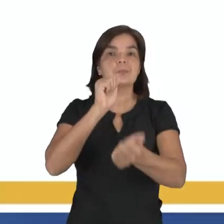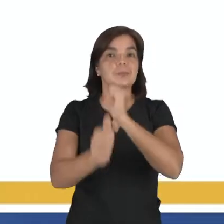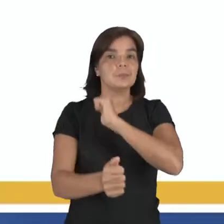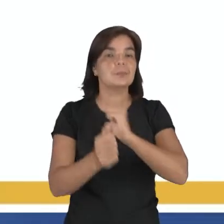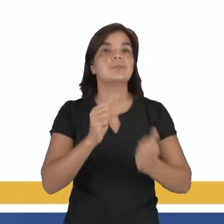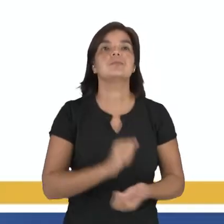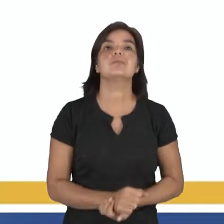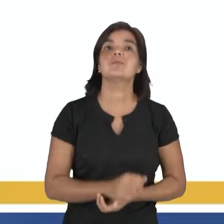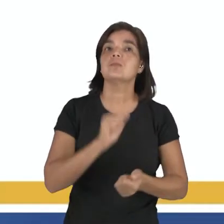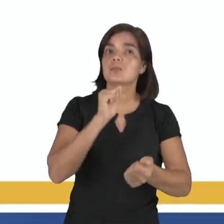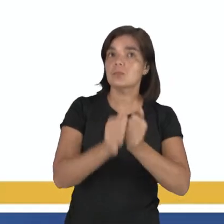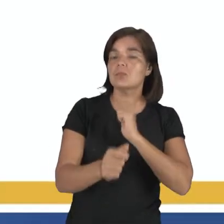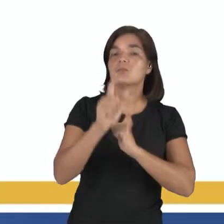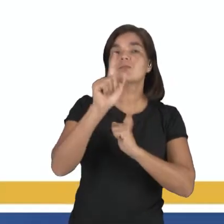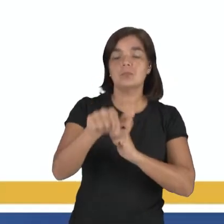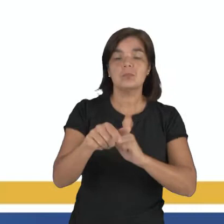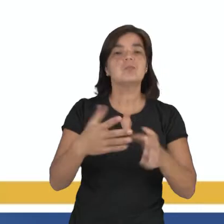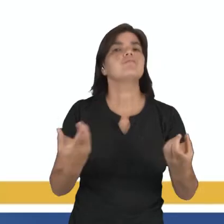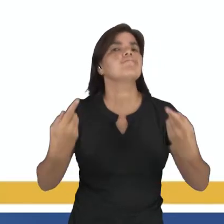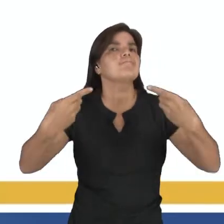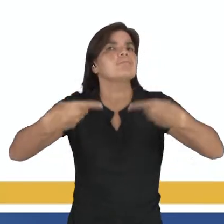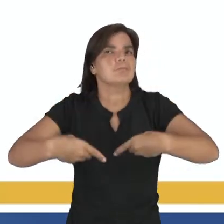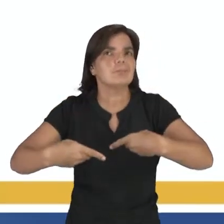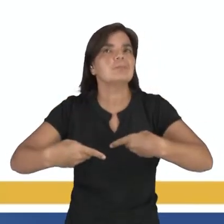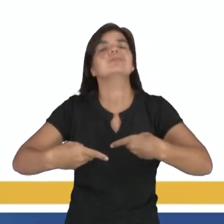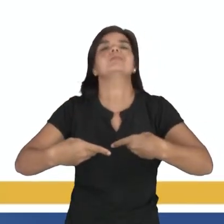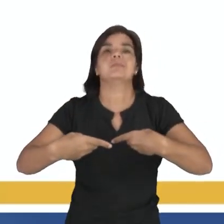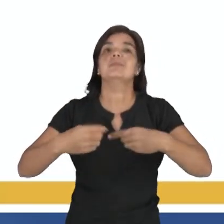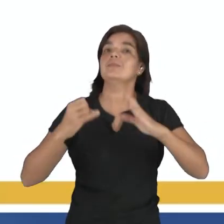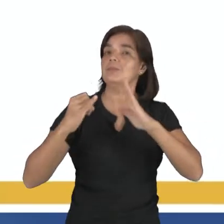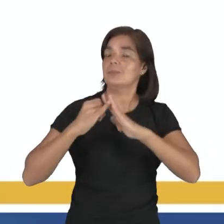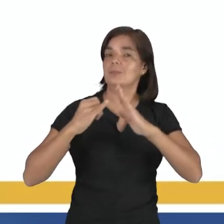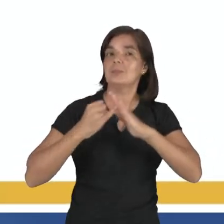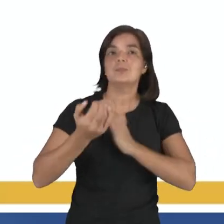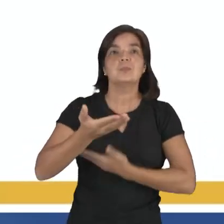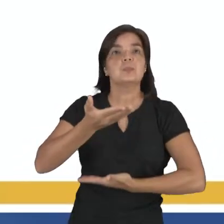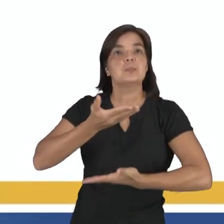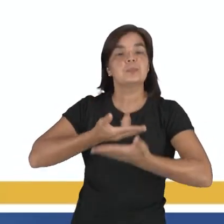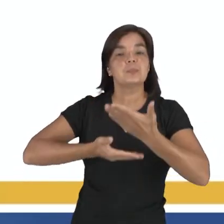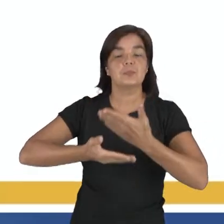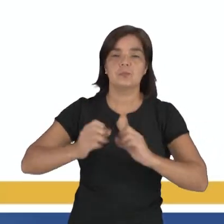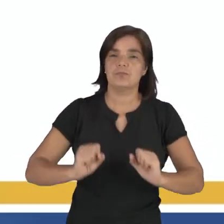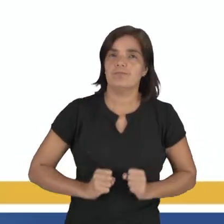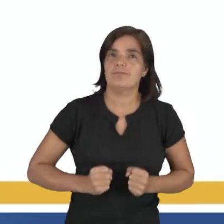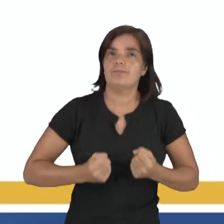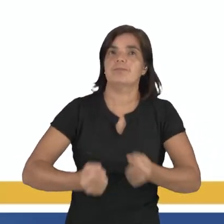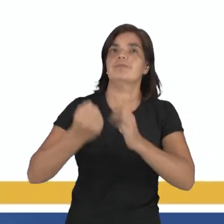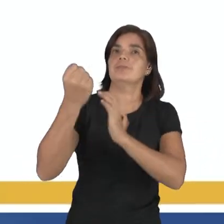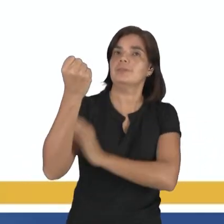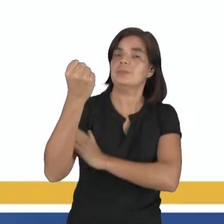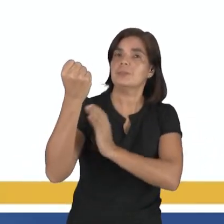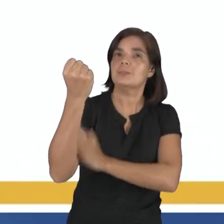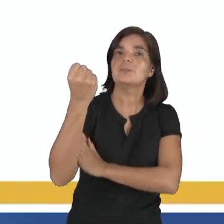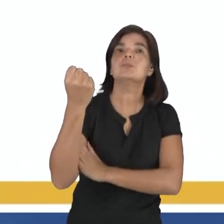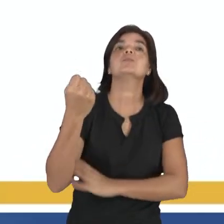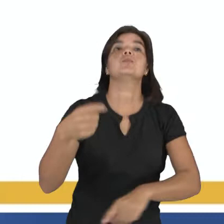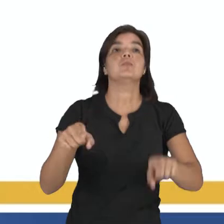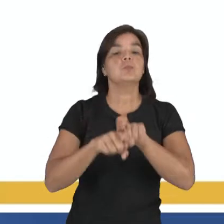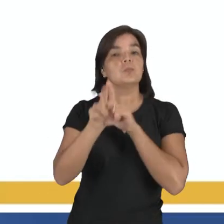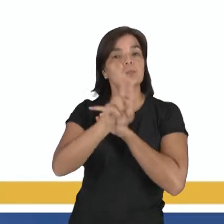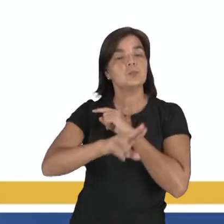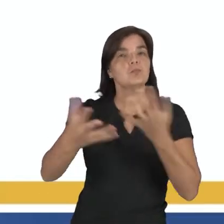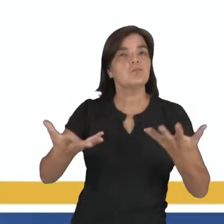esporte. Esporte é uma atividade competitiva, institucionalizada, que envolve esforços físicos